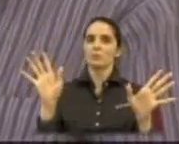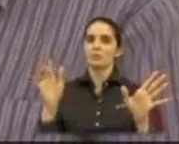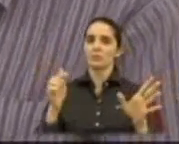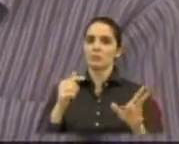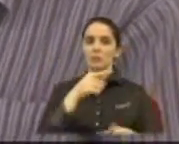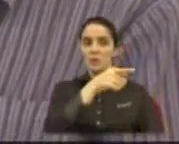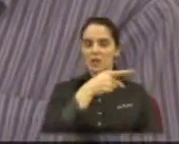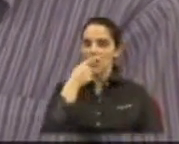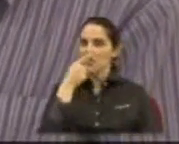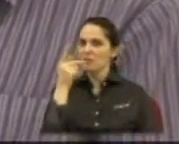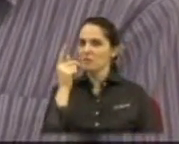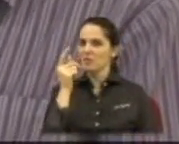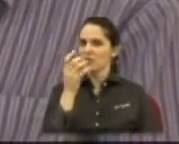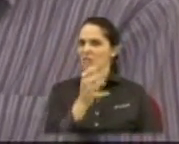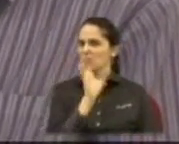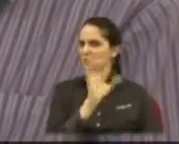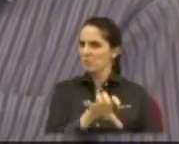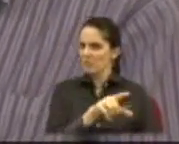e eu não posso